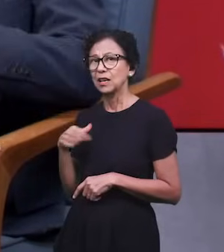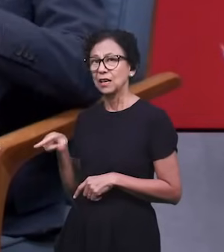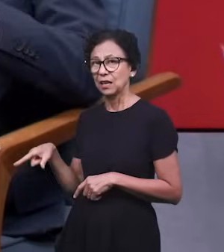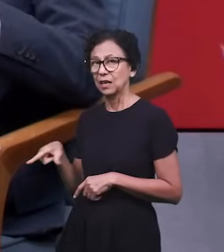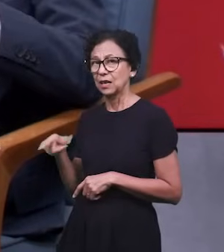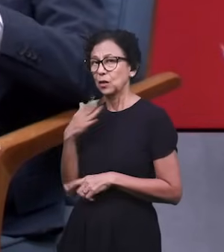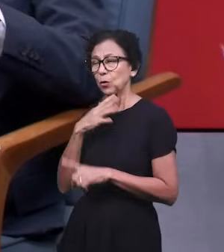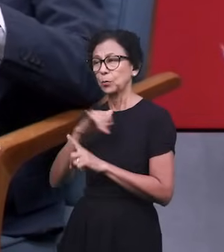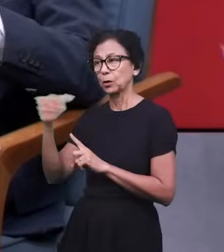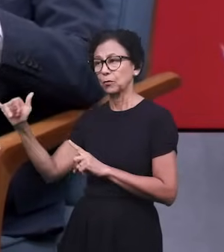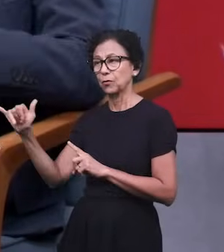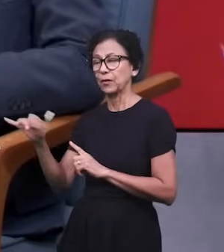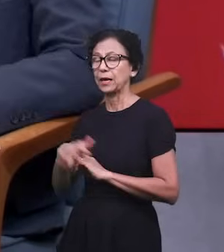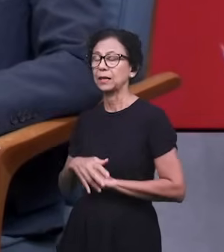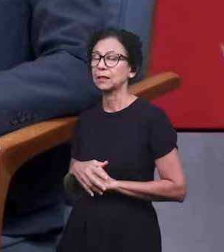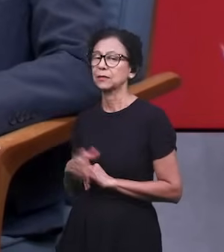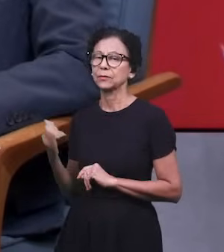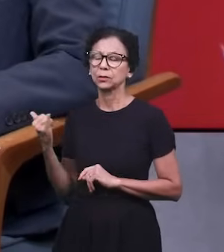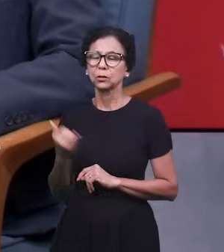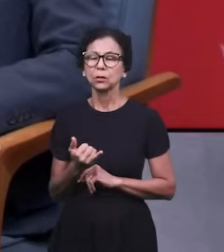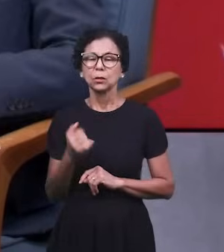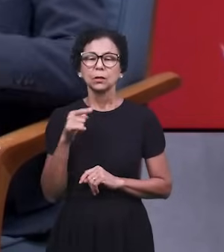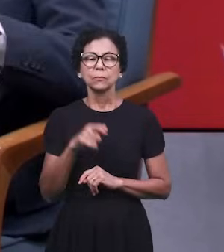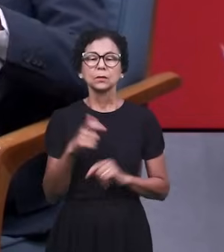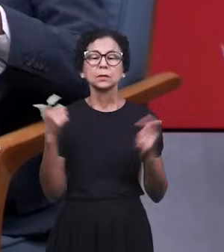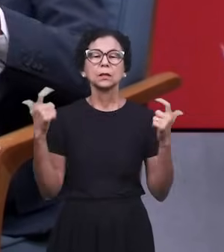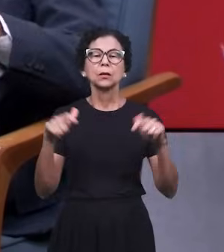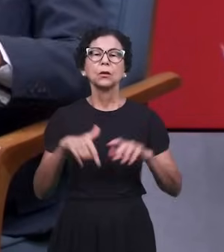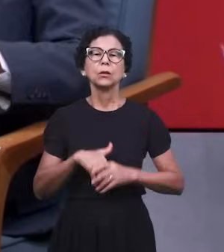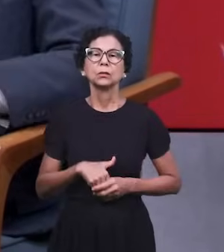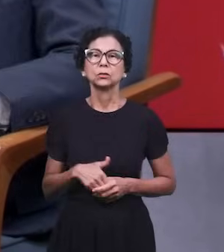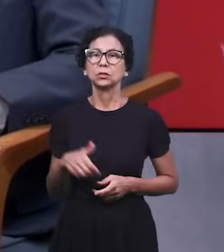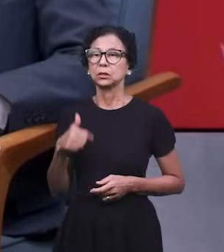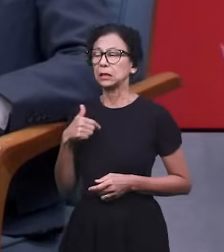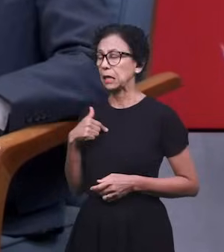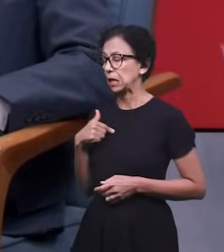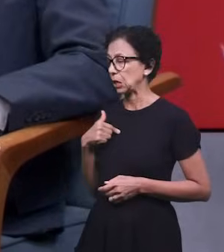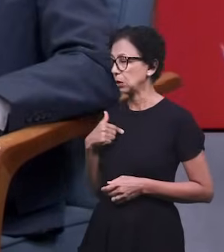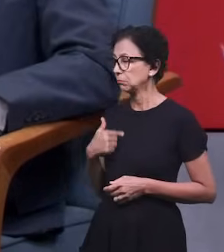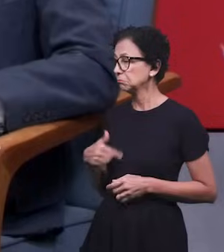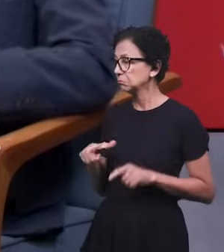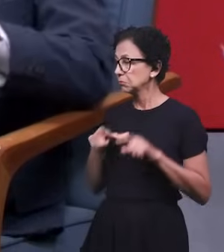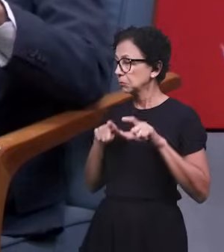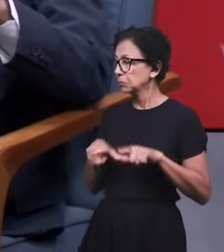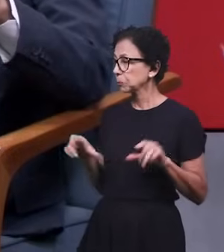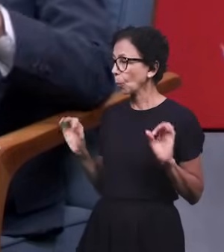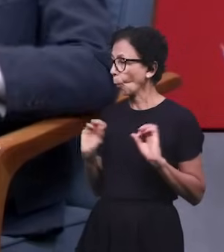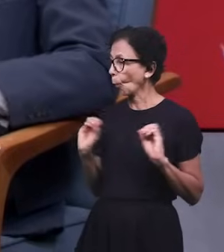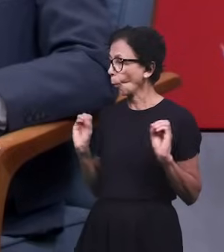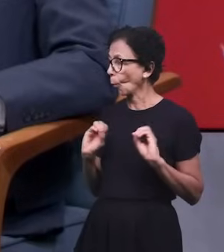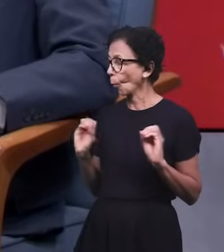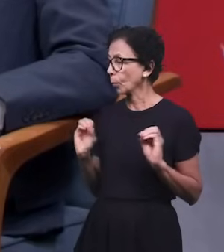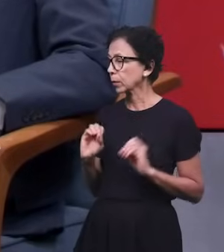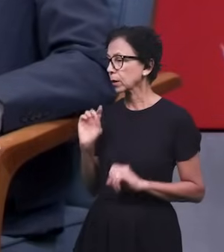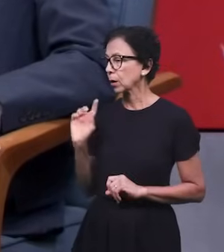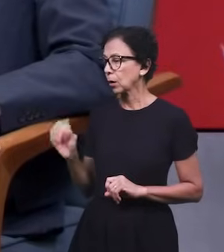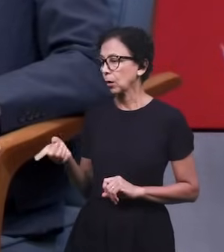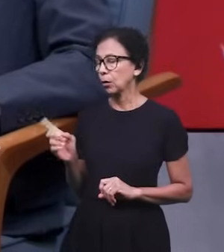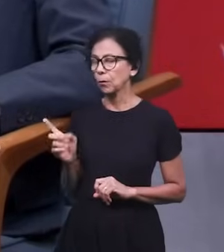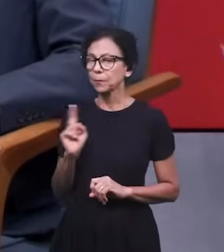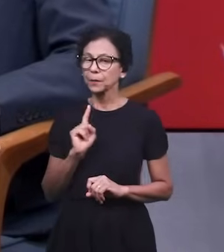Eliseu disse: você foi atrás de Naamã e pegou os presentes que eu rejeitei. Então eu vou te dizer uma coisa,